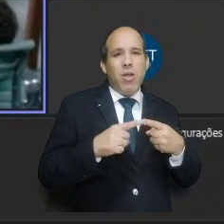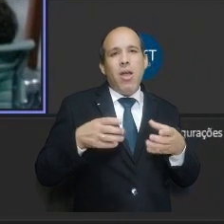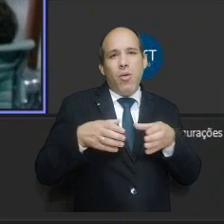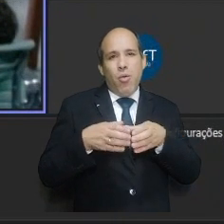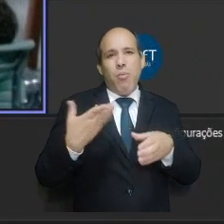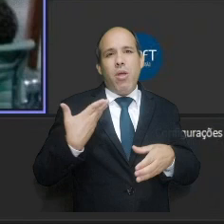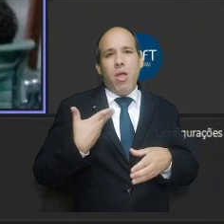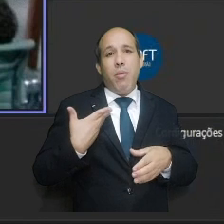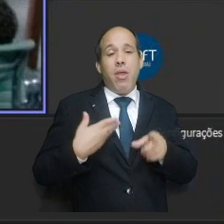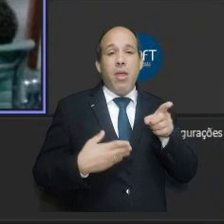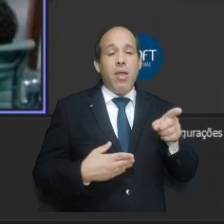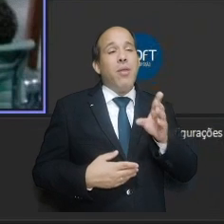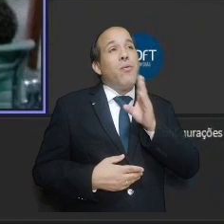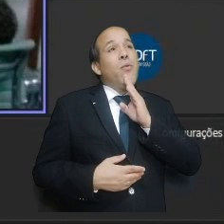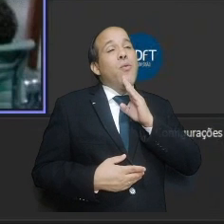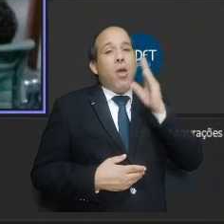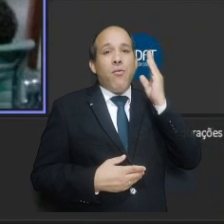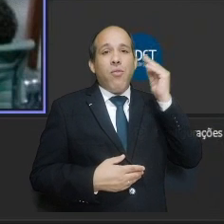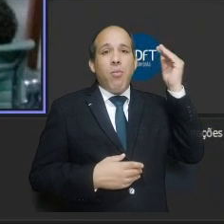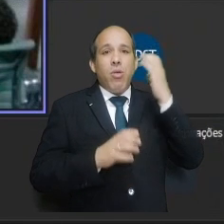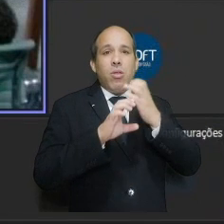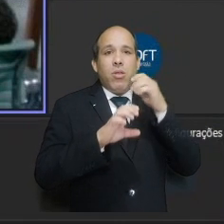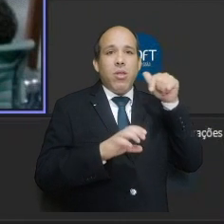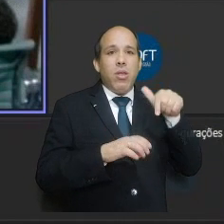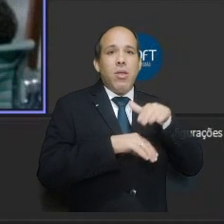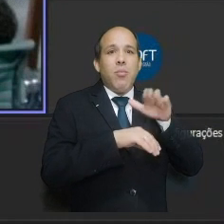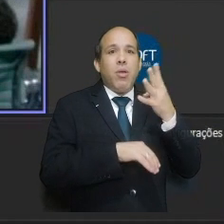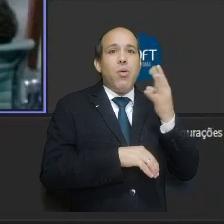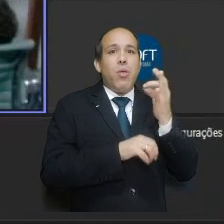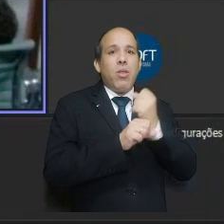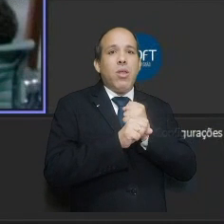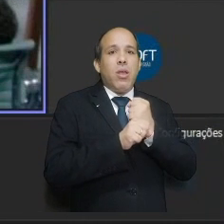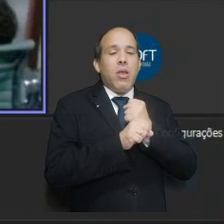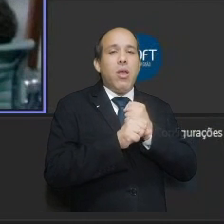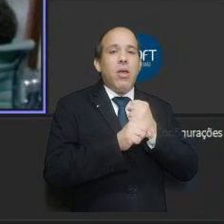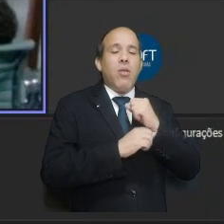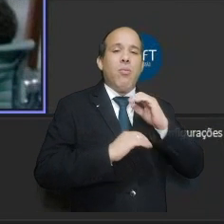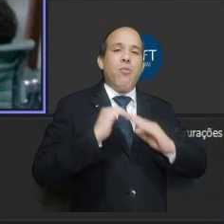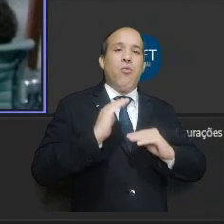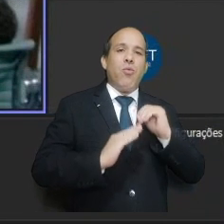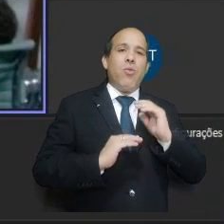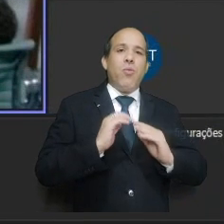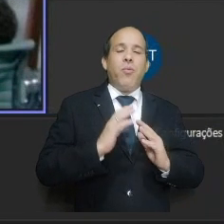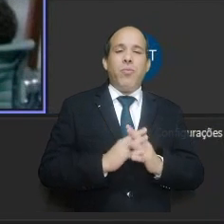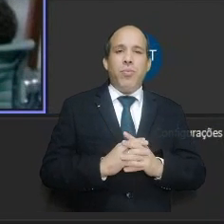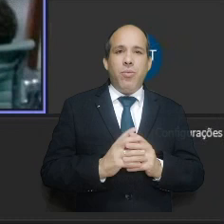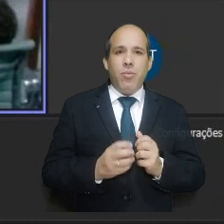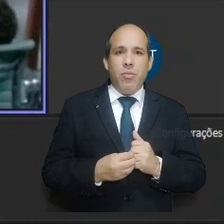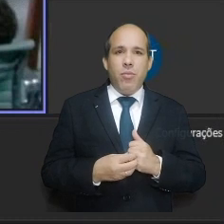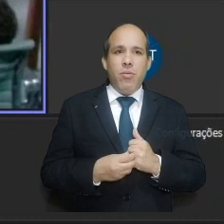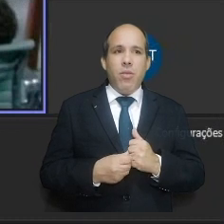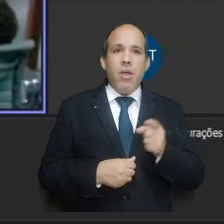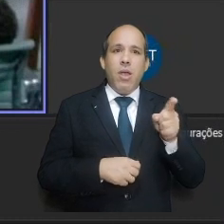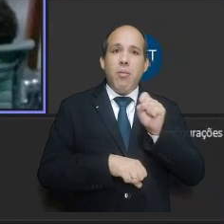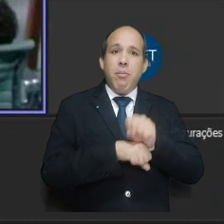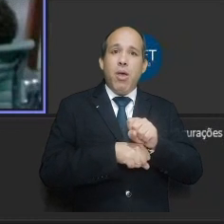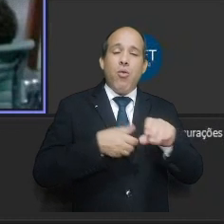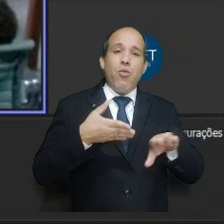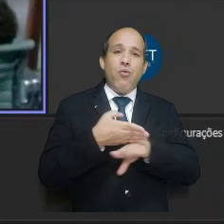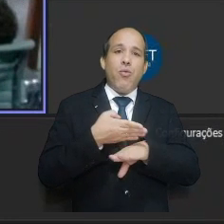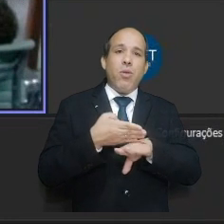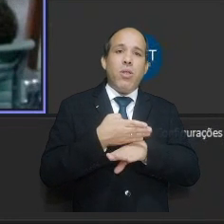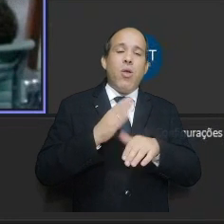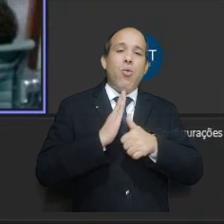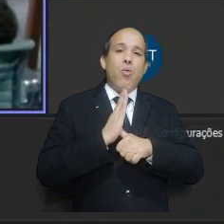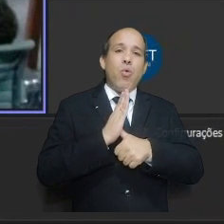não só pelos seus colegas, ele é engenheiro conhecido aqui de Brasília há mais de 40 anos que ele exerce a profissão, ele